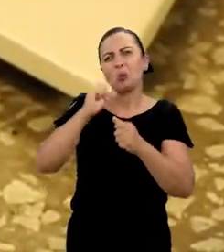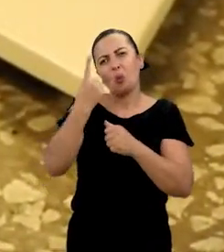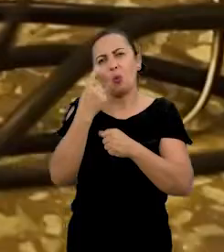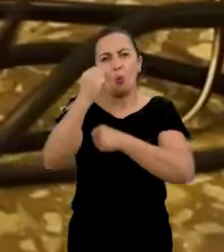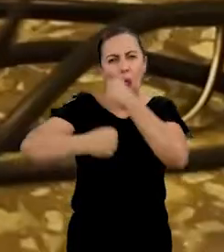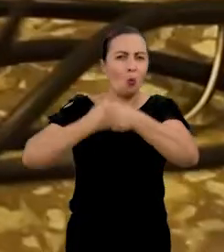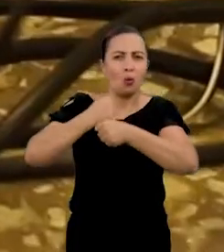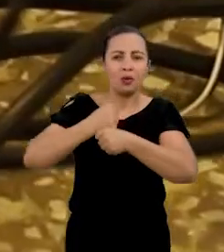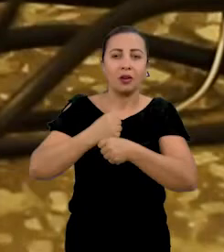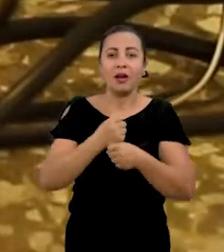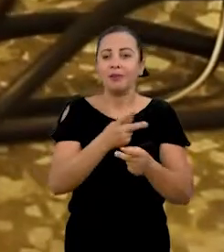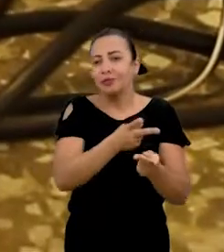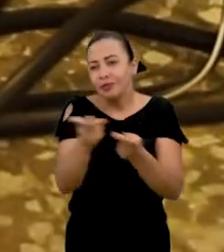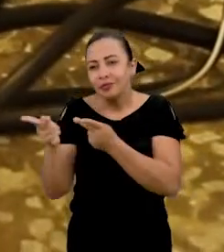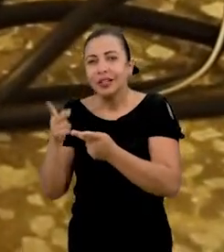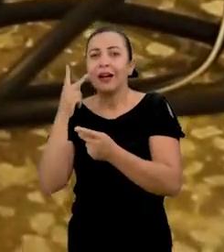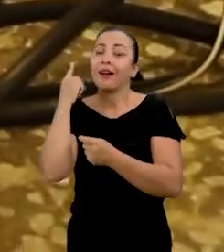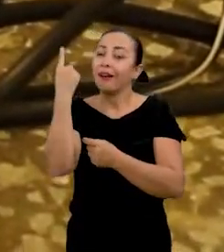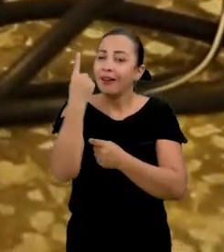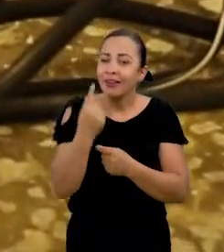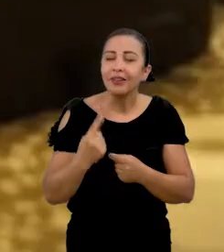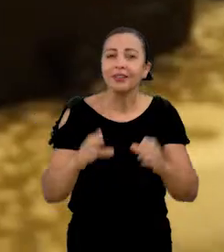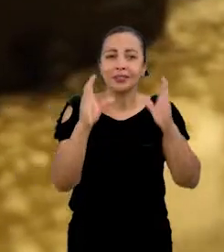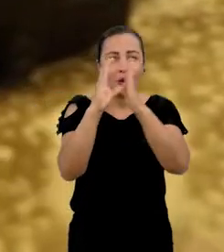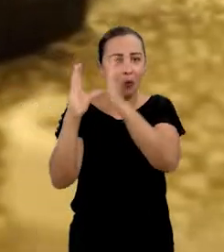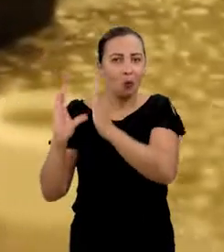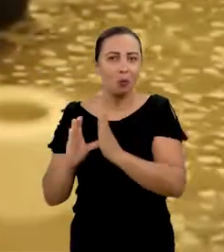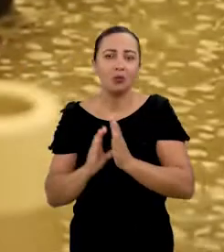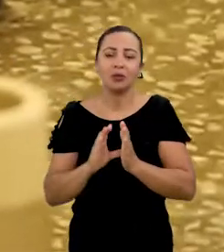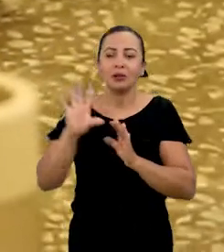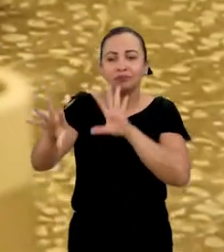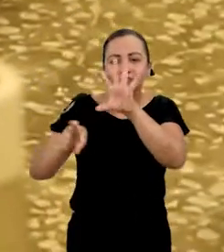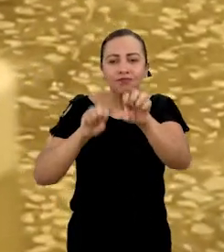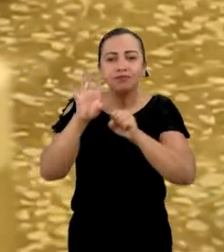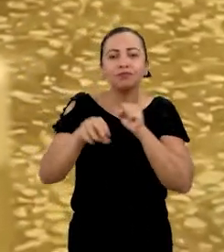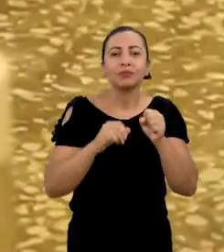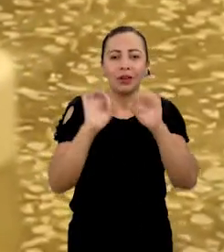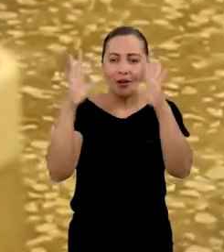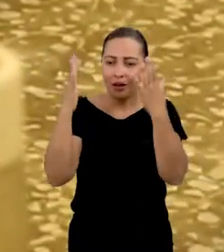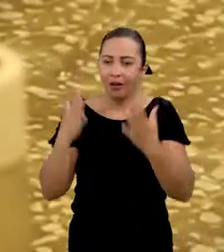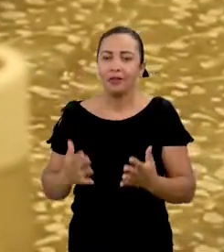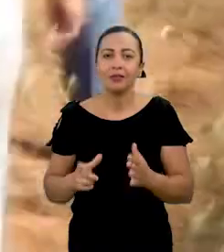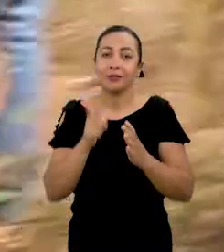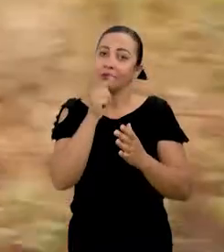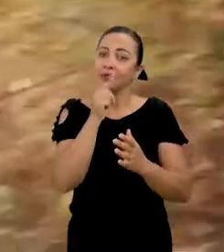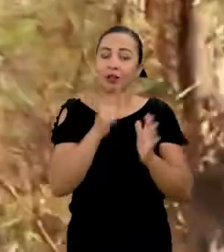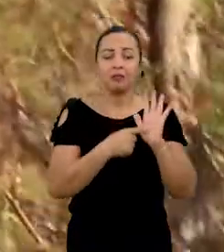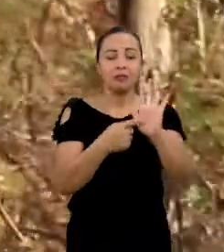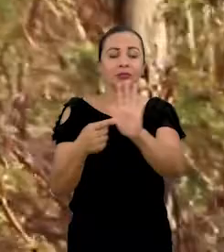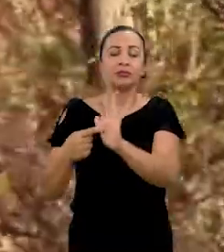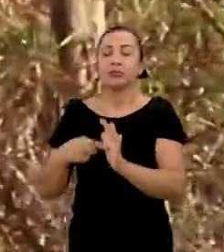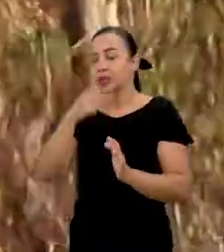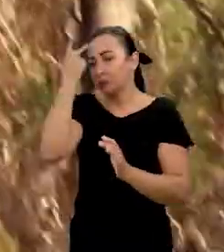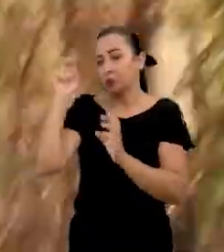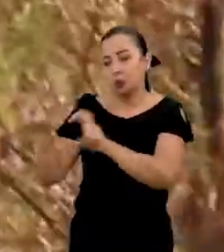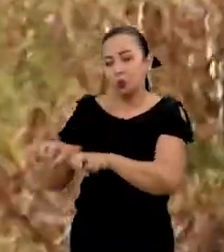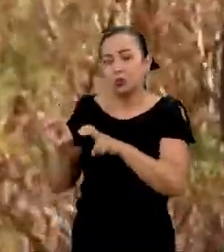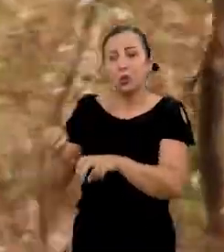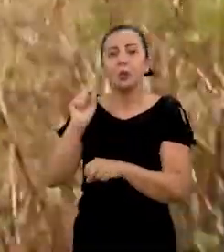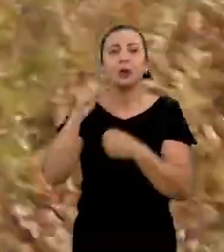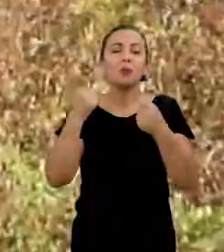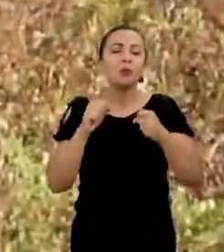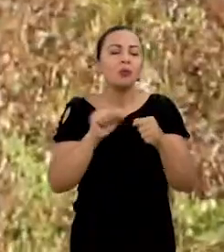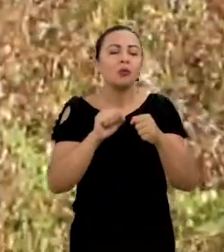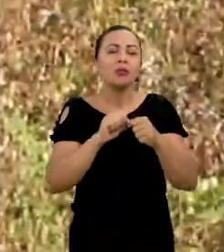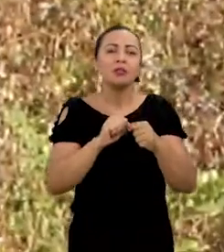ano, a gente vai visitar cada comunidade e pegar aquelas análises da água e mostrar para os agricultores o que é que